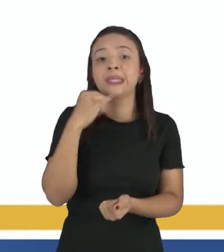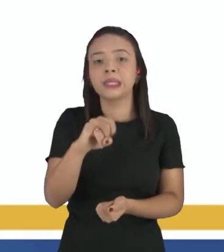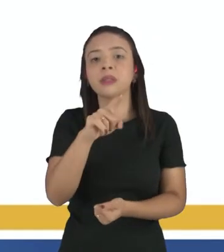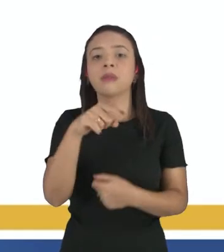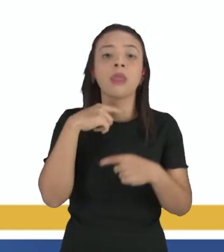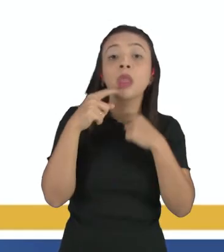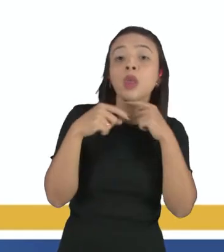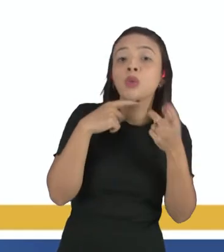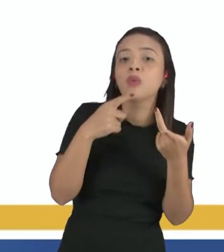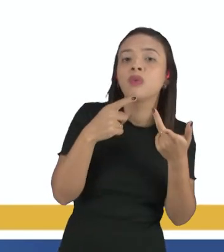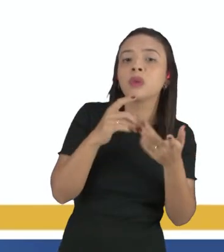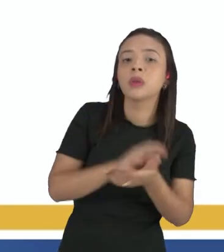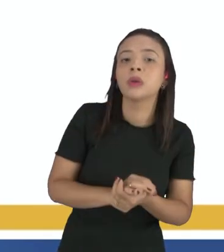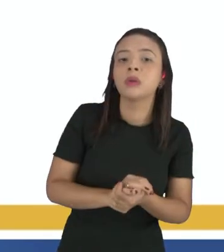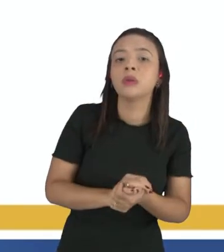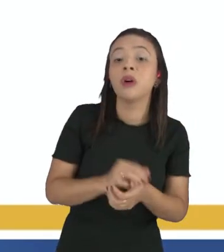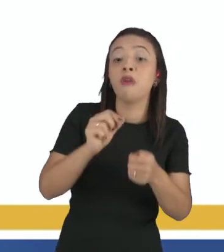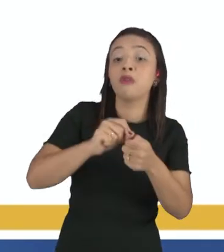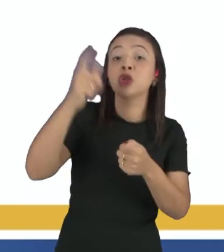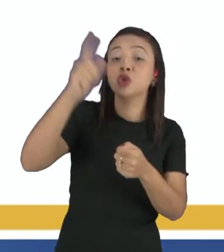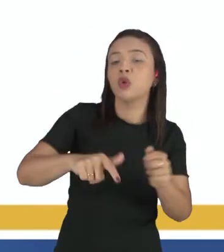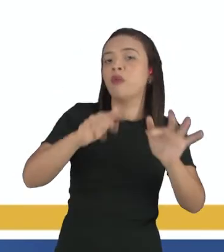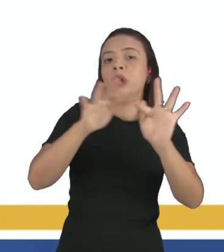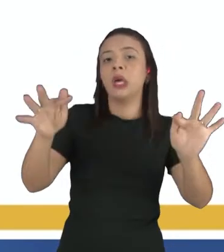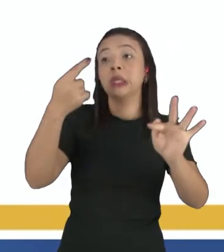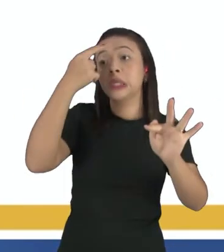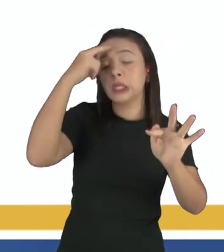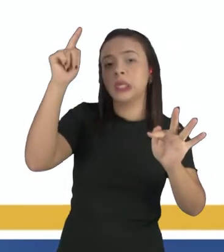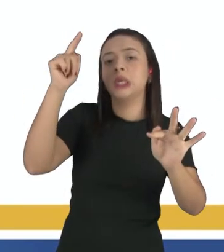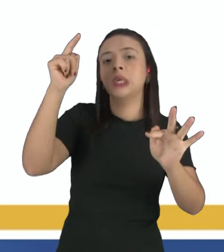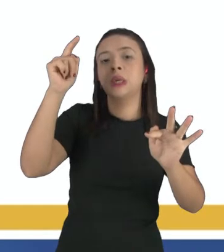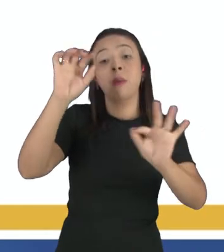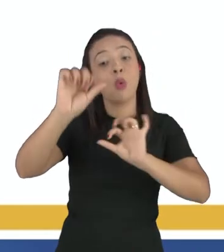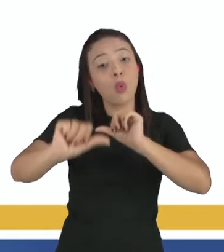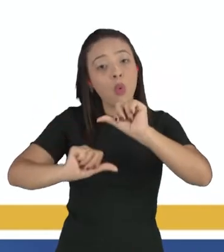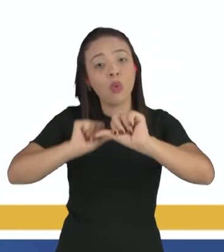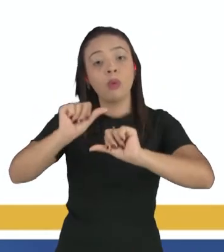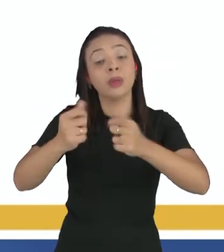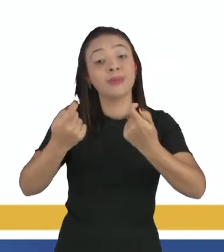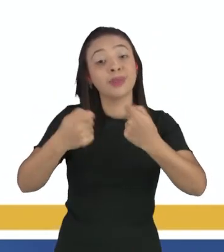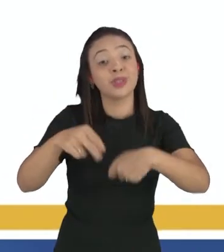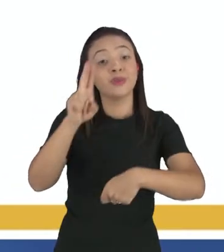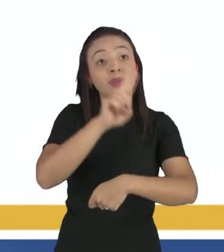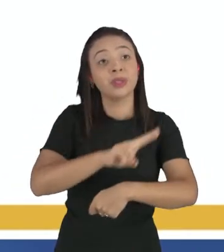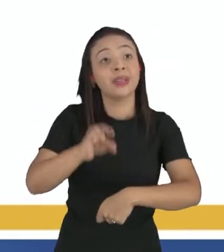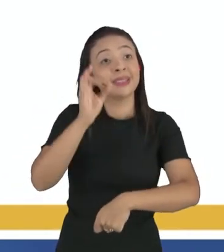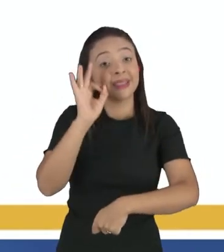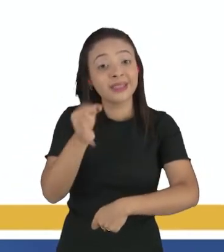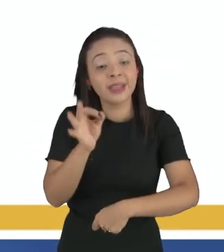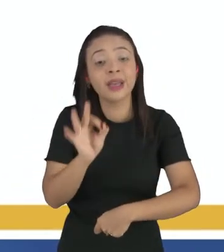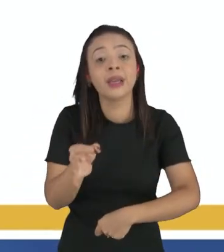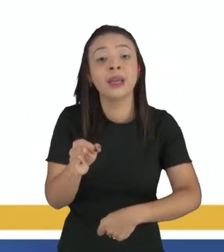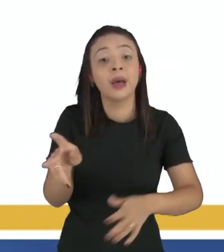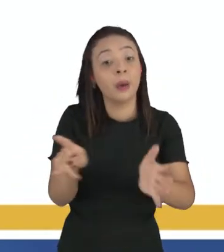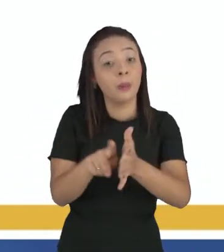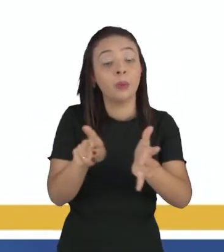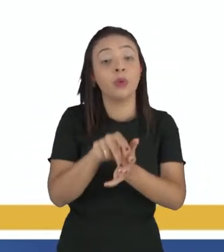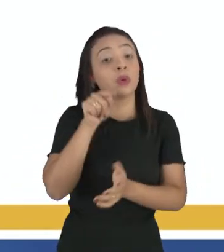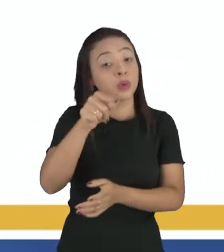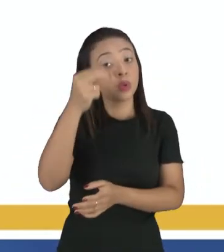escreve. Reformule a frase, tá bom? Para que você possa usar da melhor forma, mais apropriada ao seu